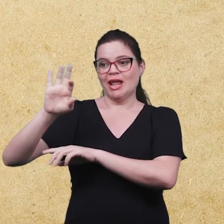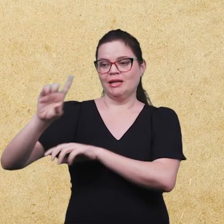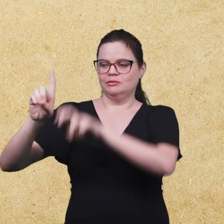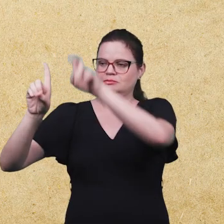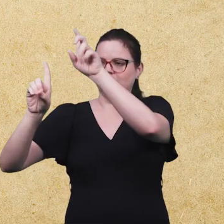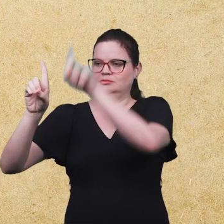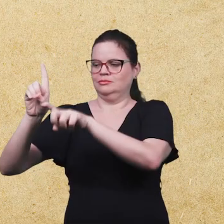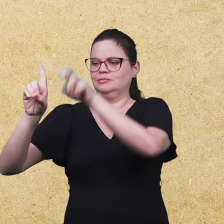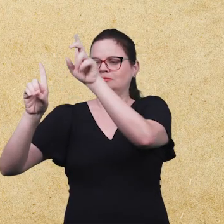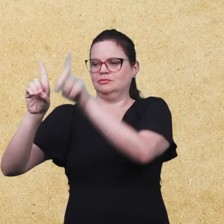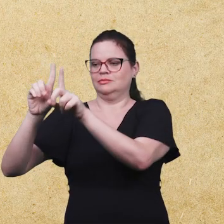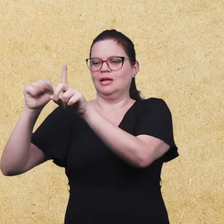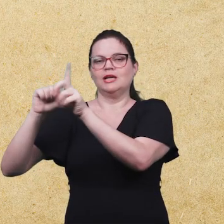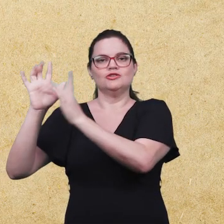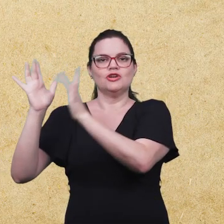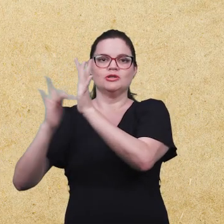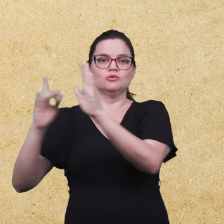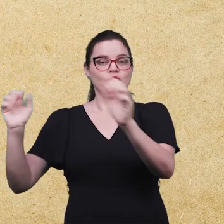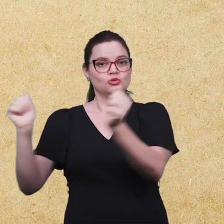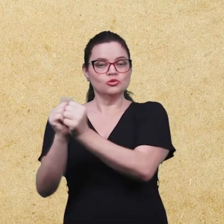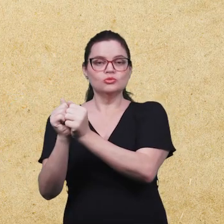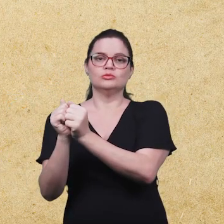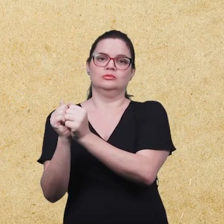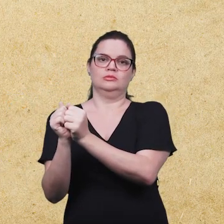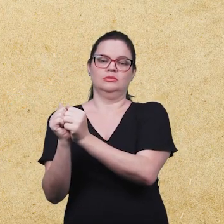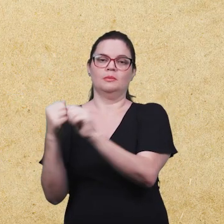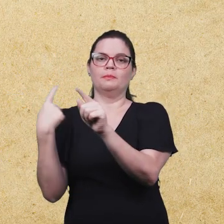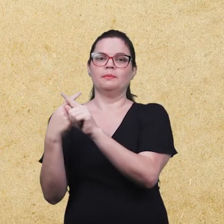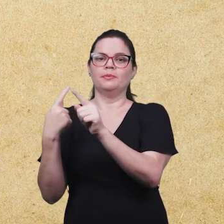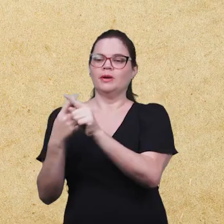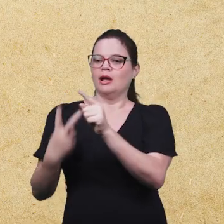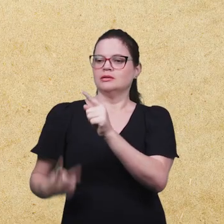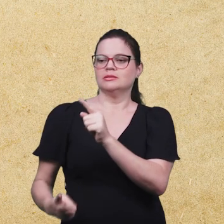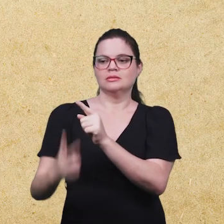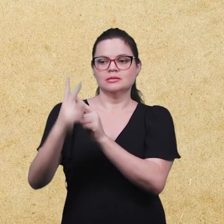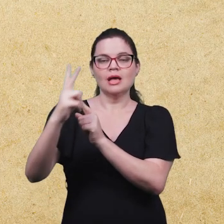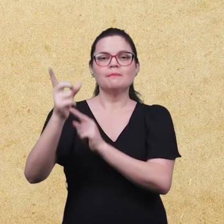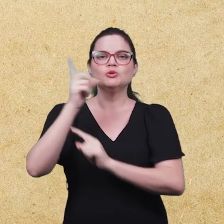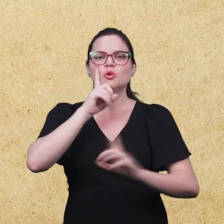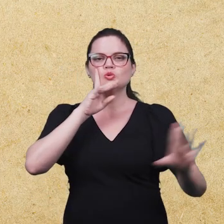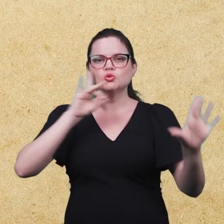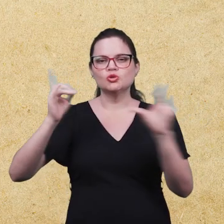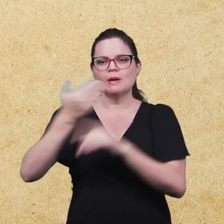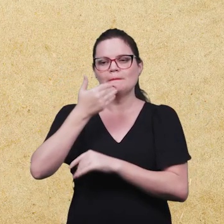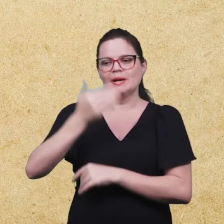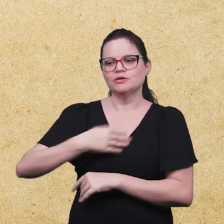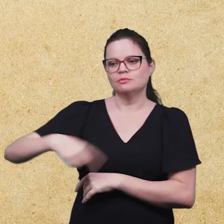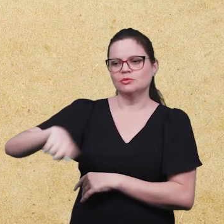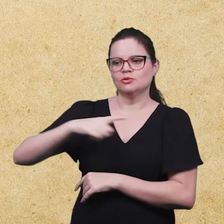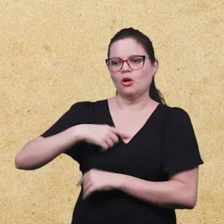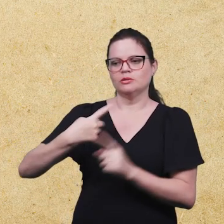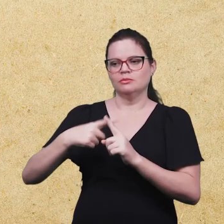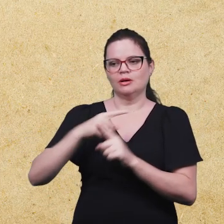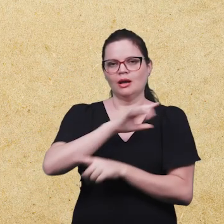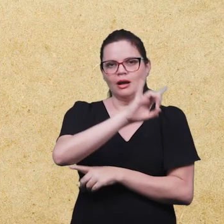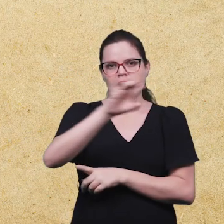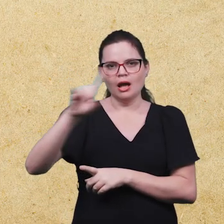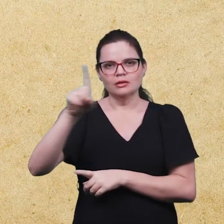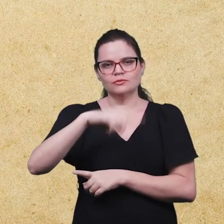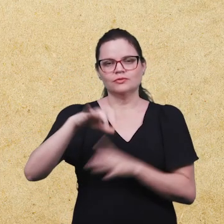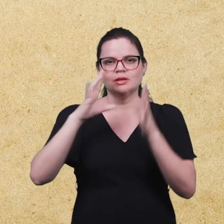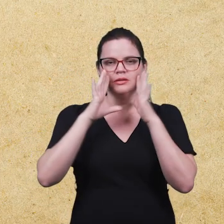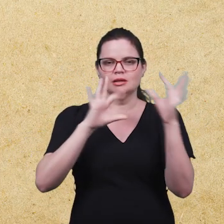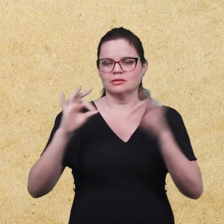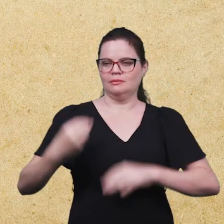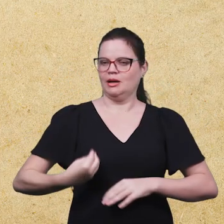Bíblia, intercedendo por nós. Ele intercede por nós para que cada um que está aqui, está participando,